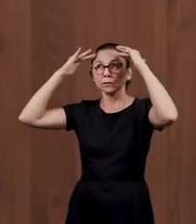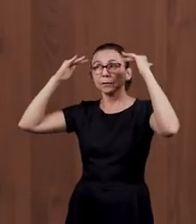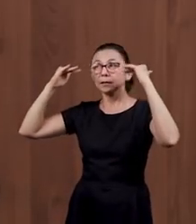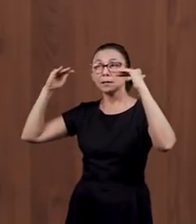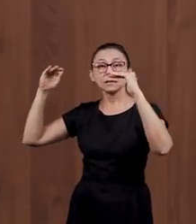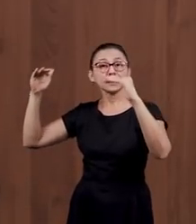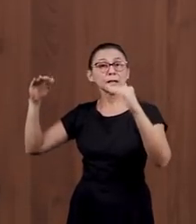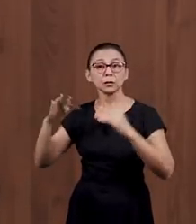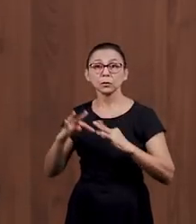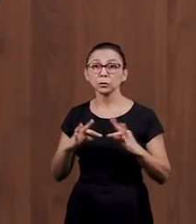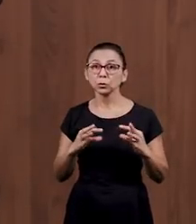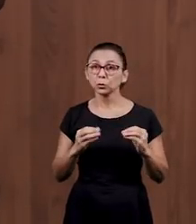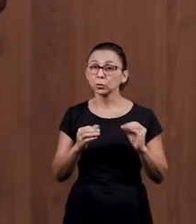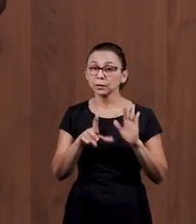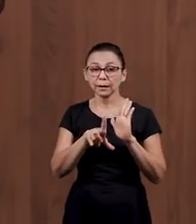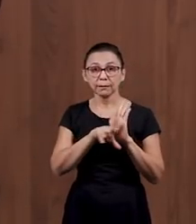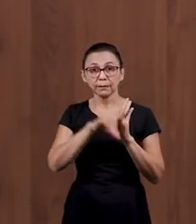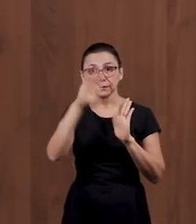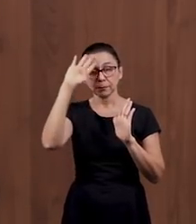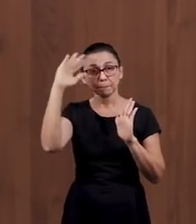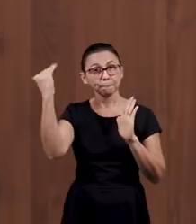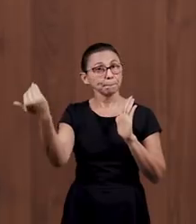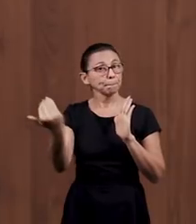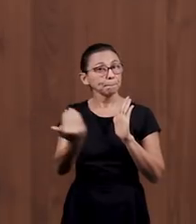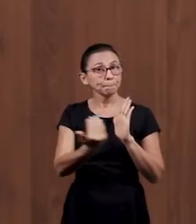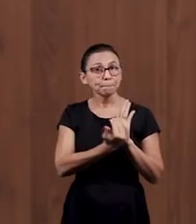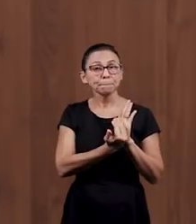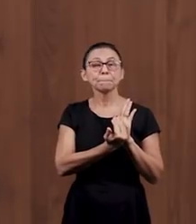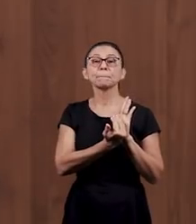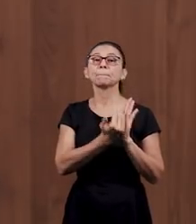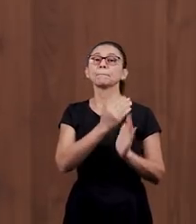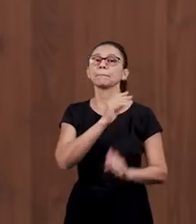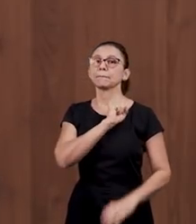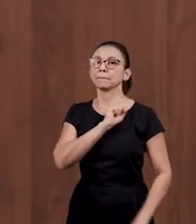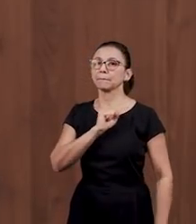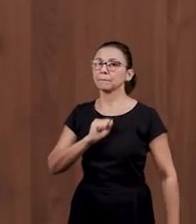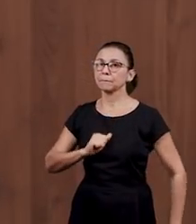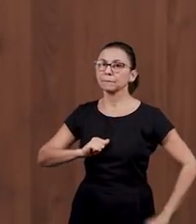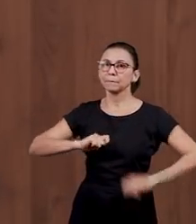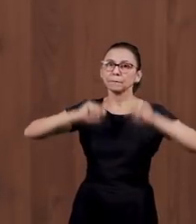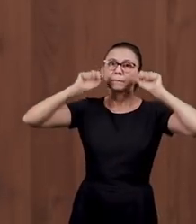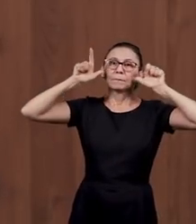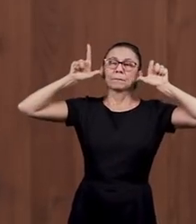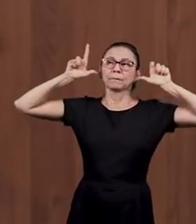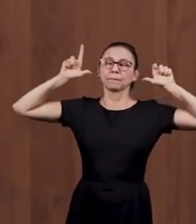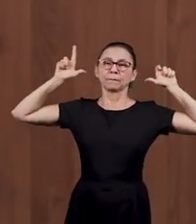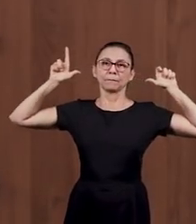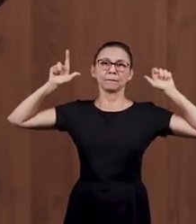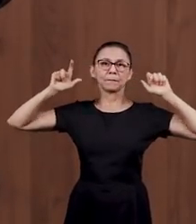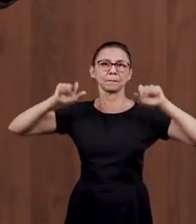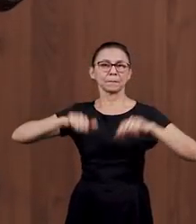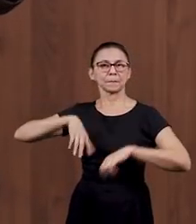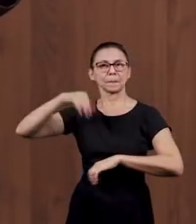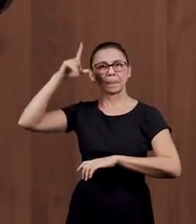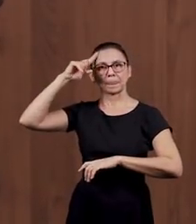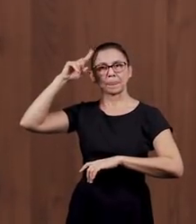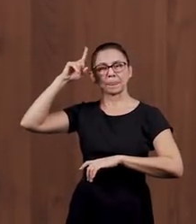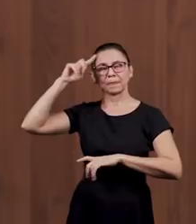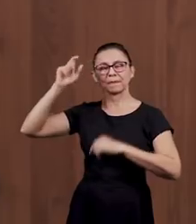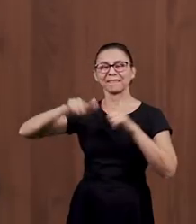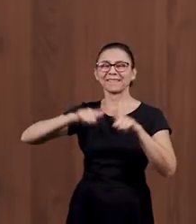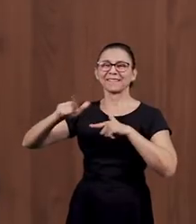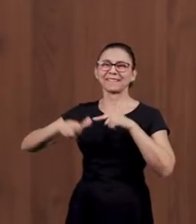do Senhor, na lei que o Senhor tinha deixado. Samuel acordava todos os dias e ministrava